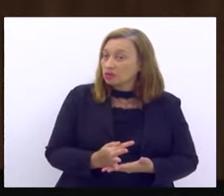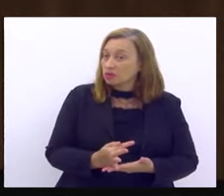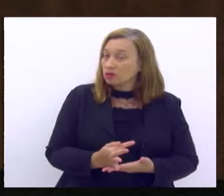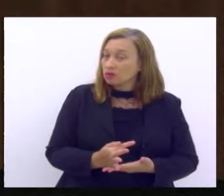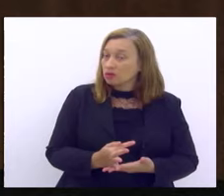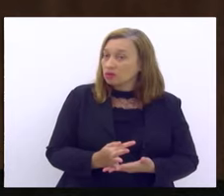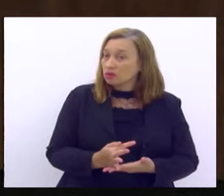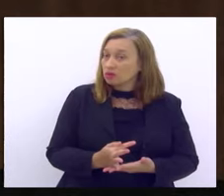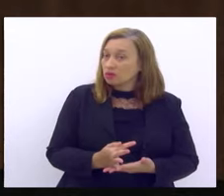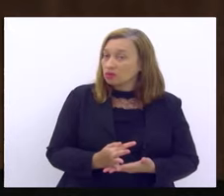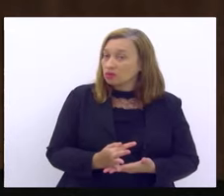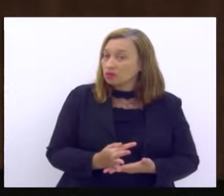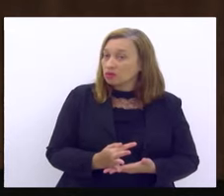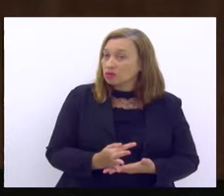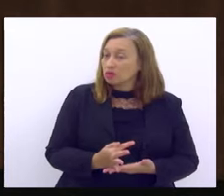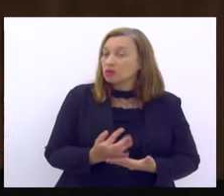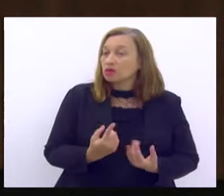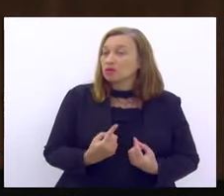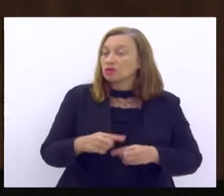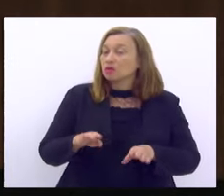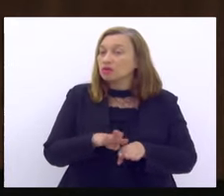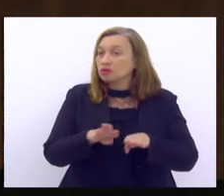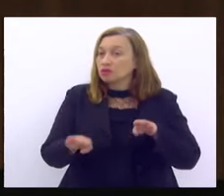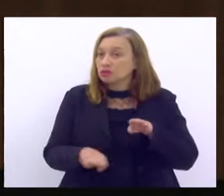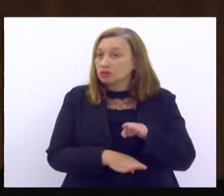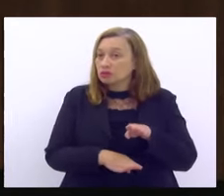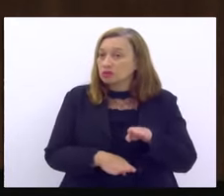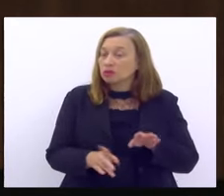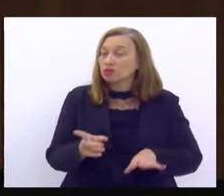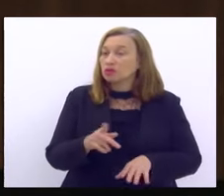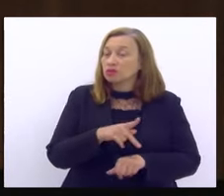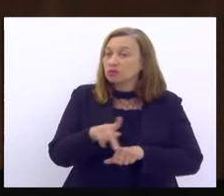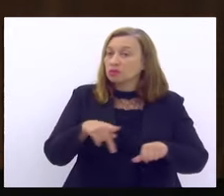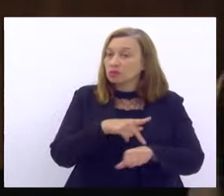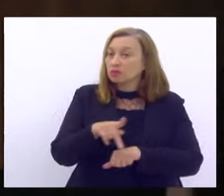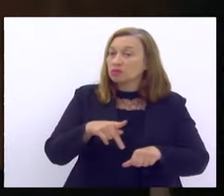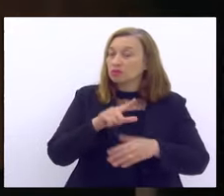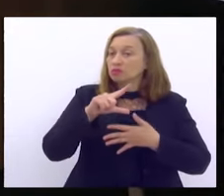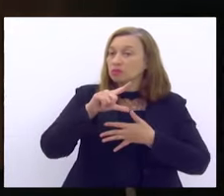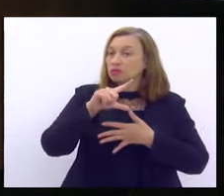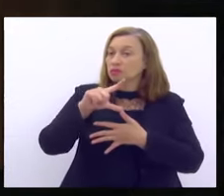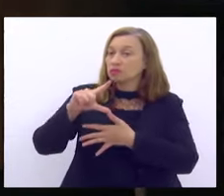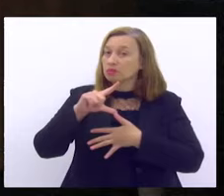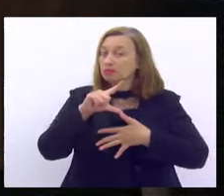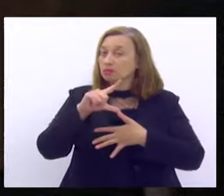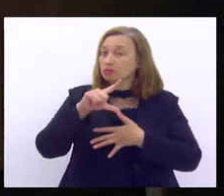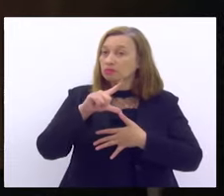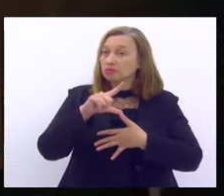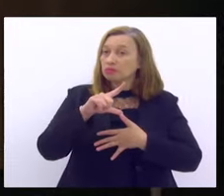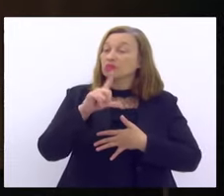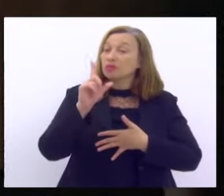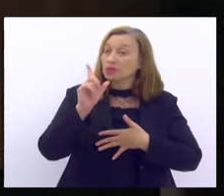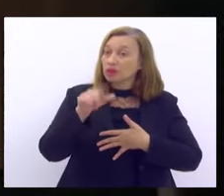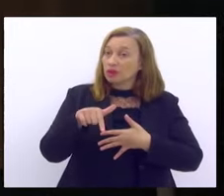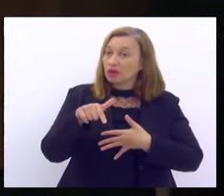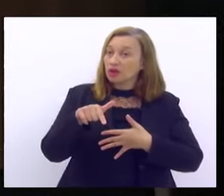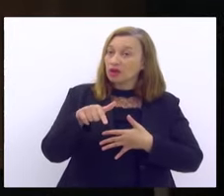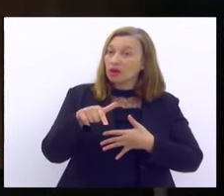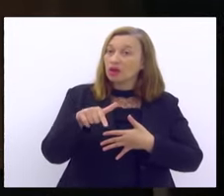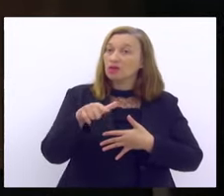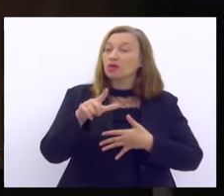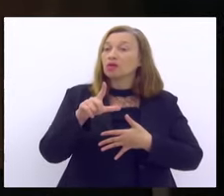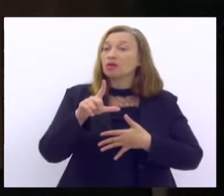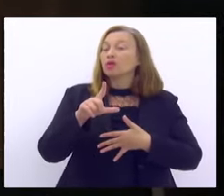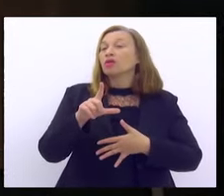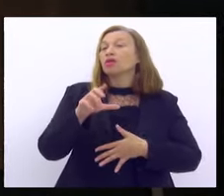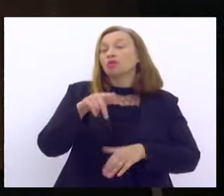combate às inúmeras desigualdades. O nosso país, América Latina, ainda é um continente e